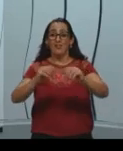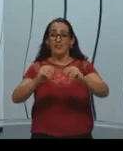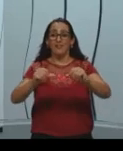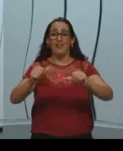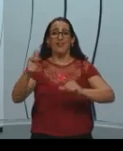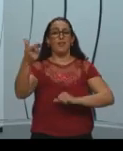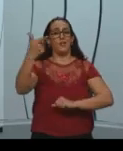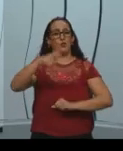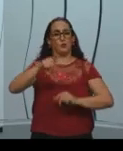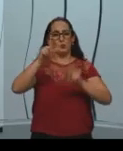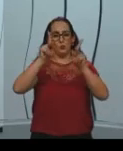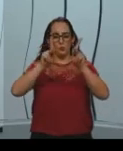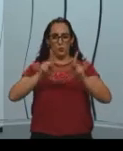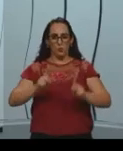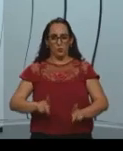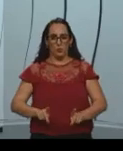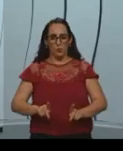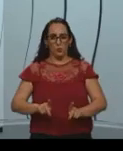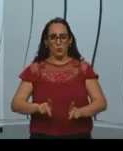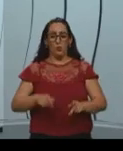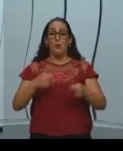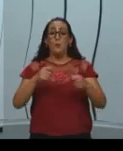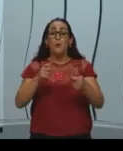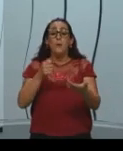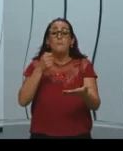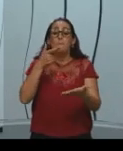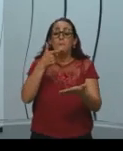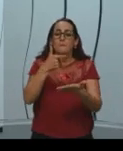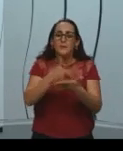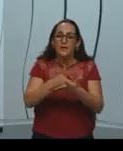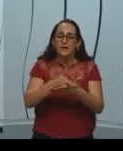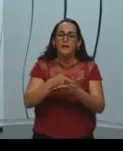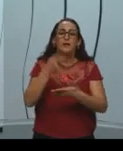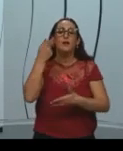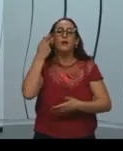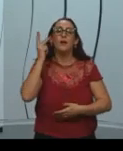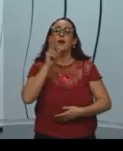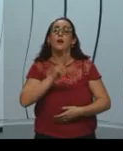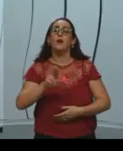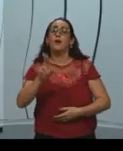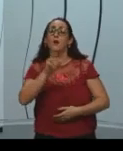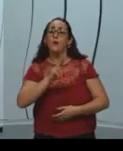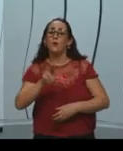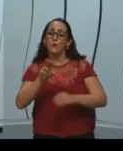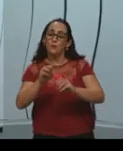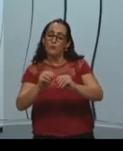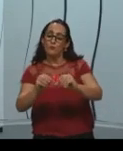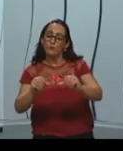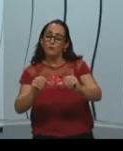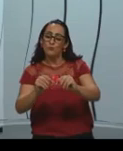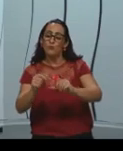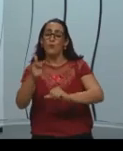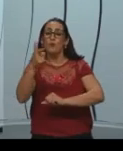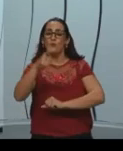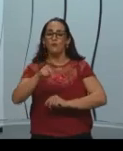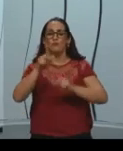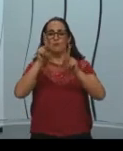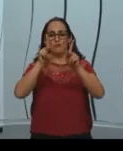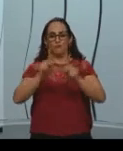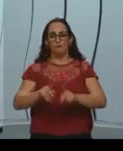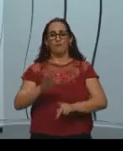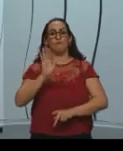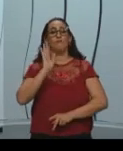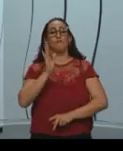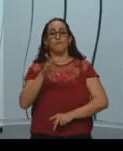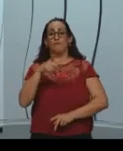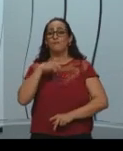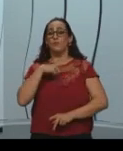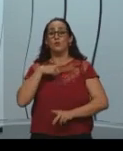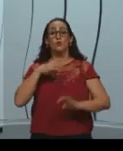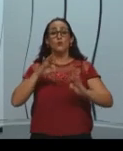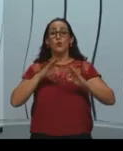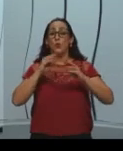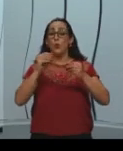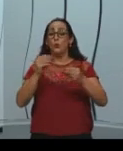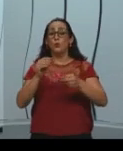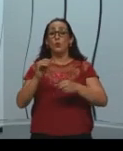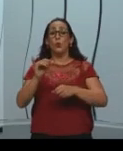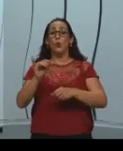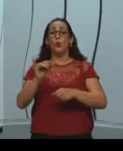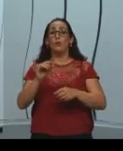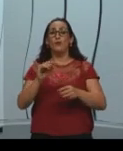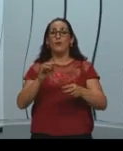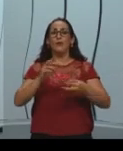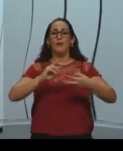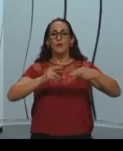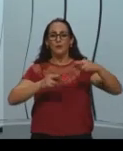que pagar um tanto para utilizar a estrutura do engenho de outra pessoa que já tinha ela completa. Vamos falar